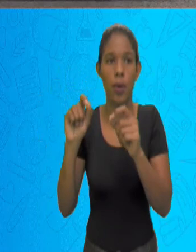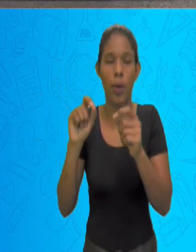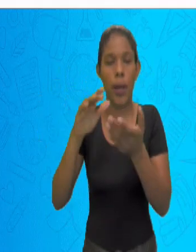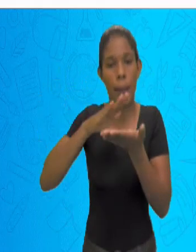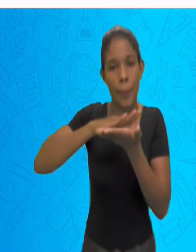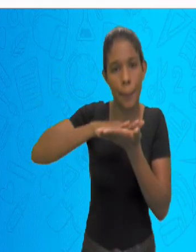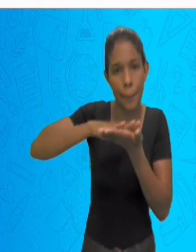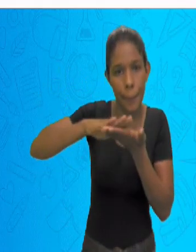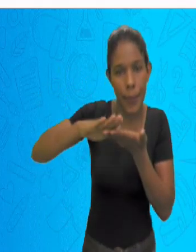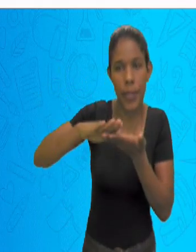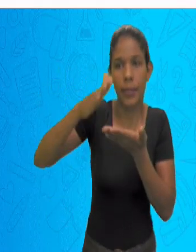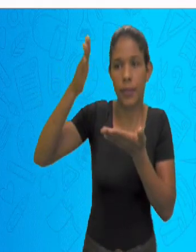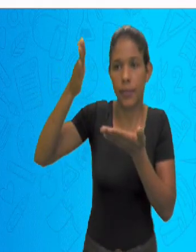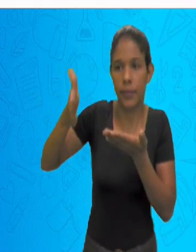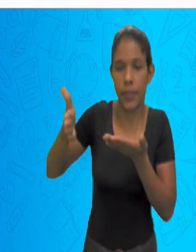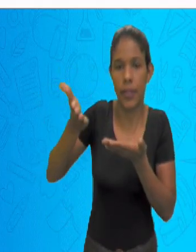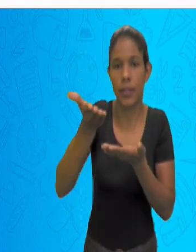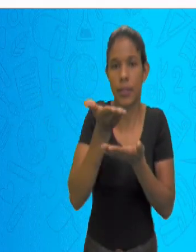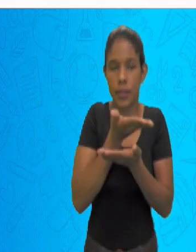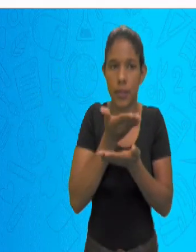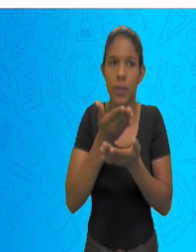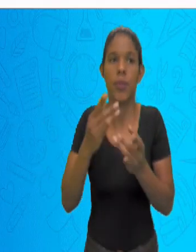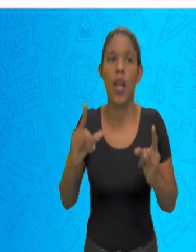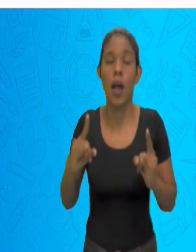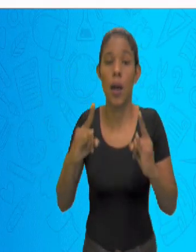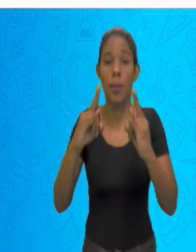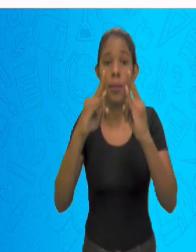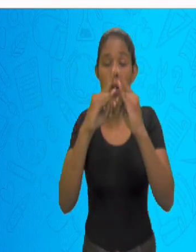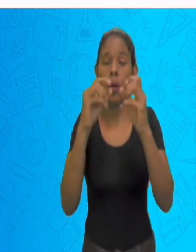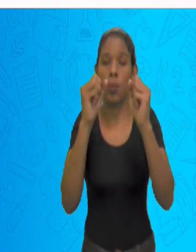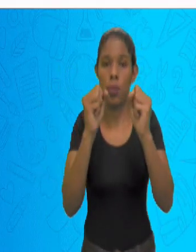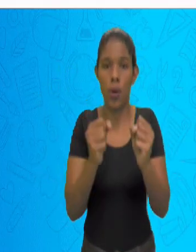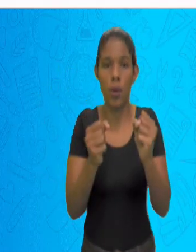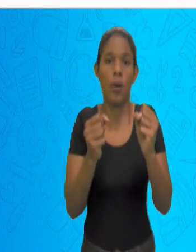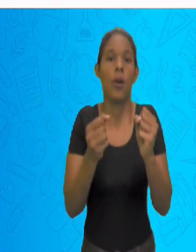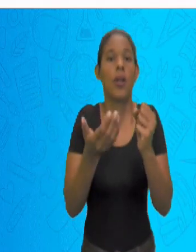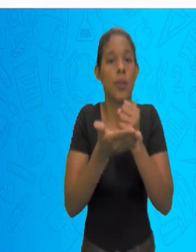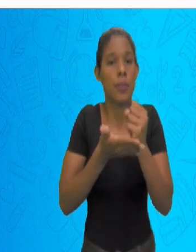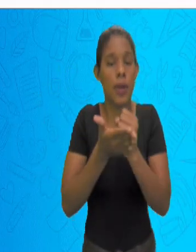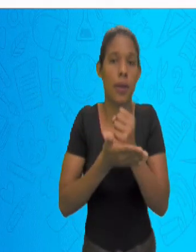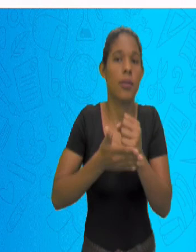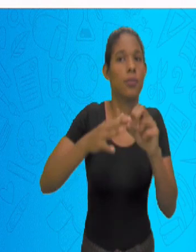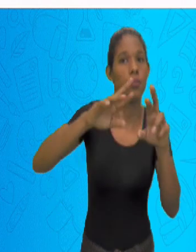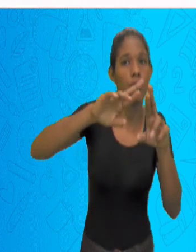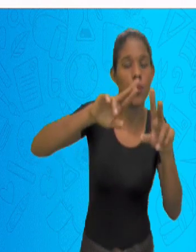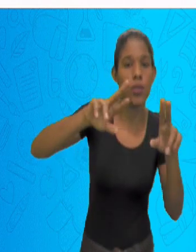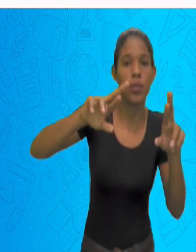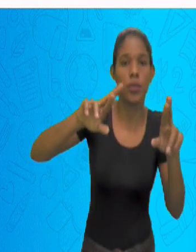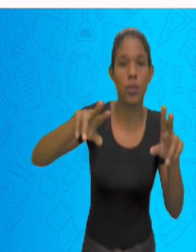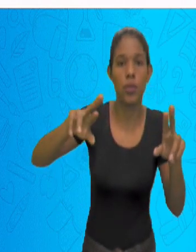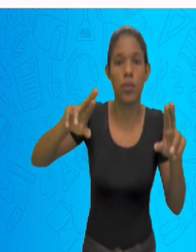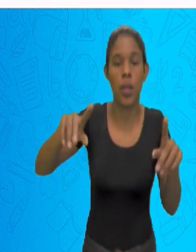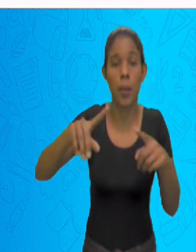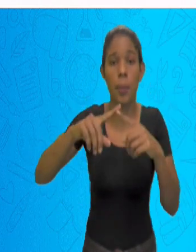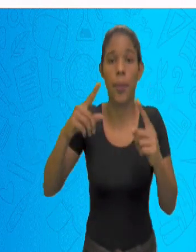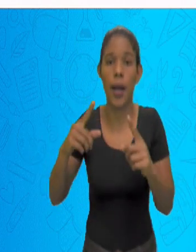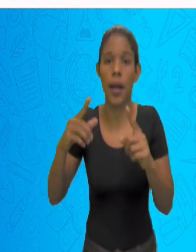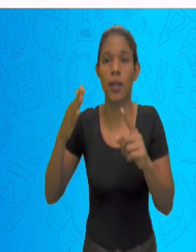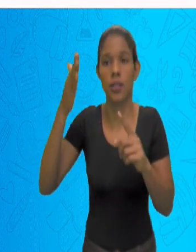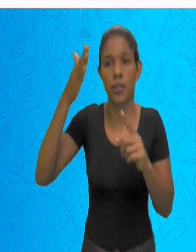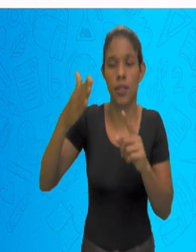As pirâmides podem variar na forma da base, mas têm todas as suas faces